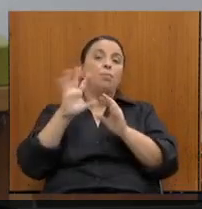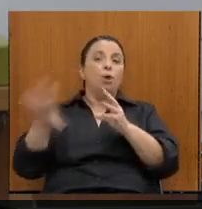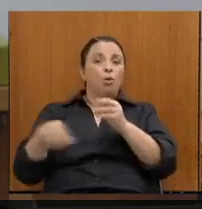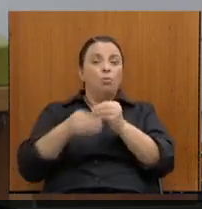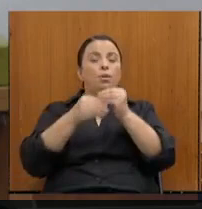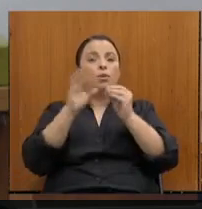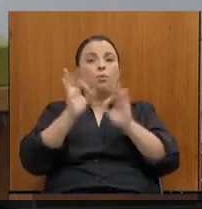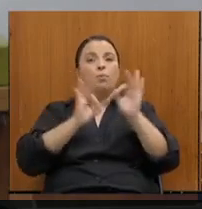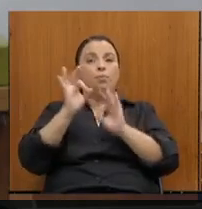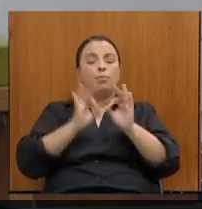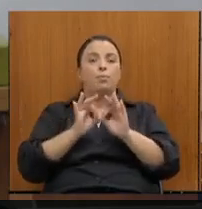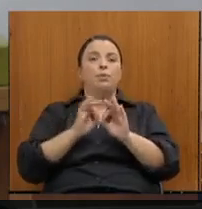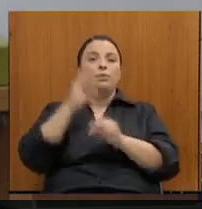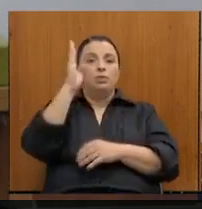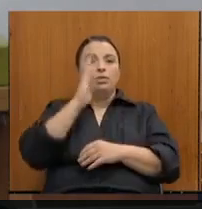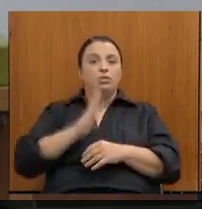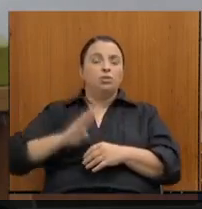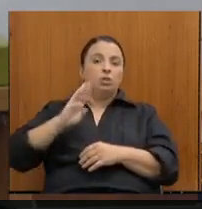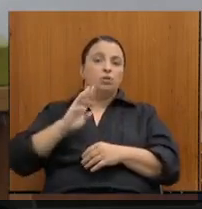favor